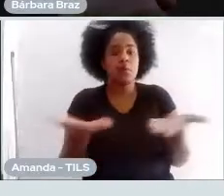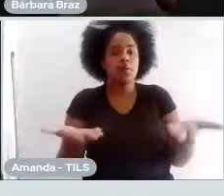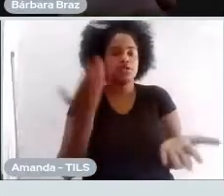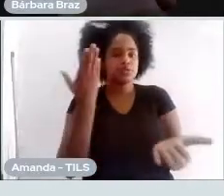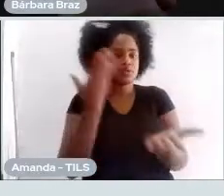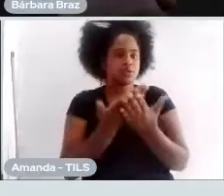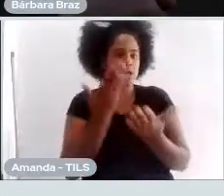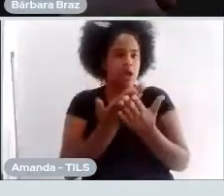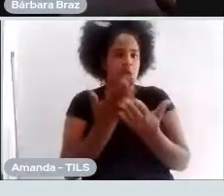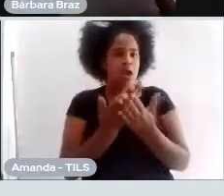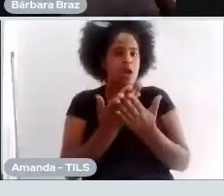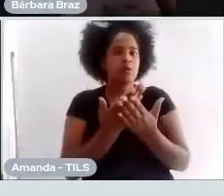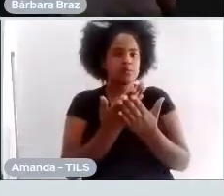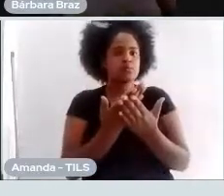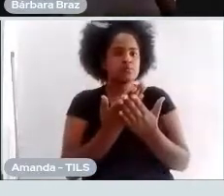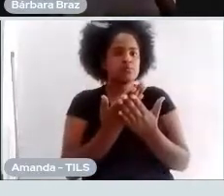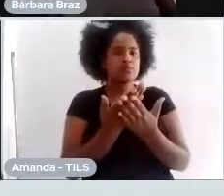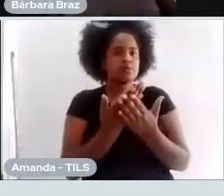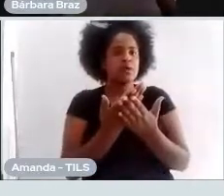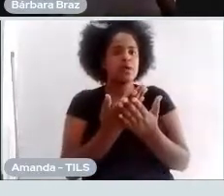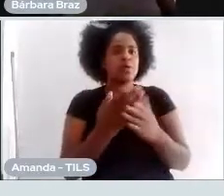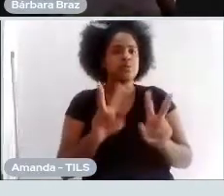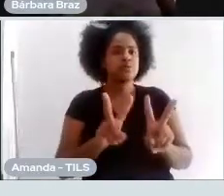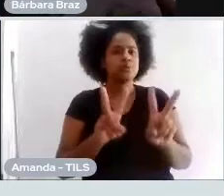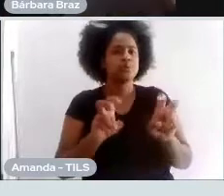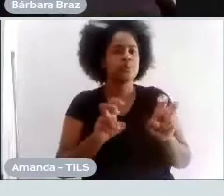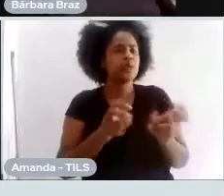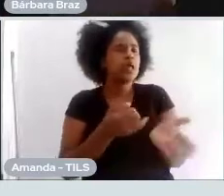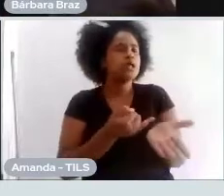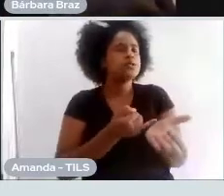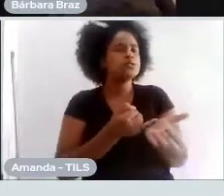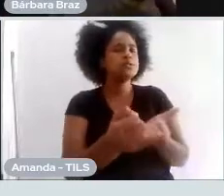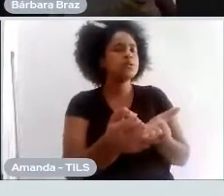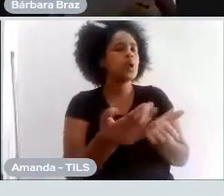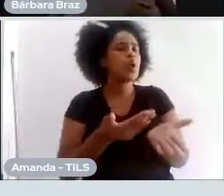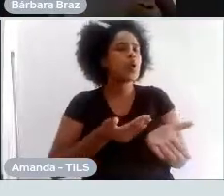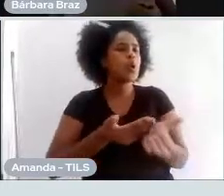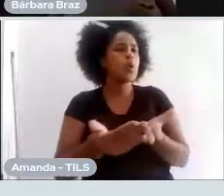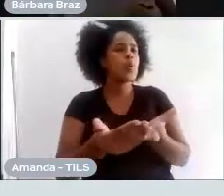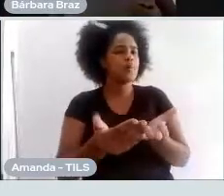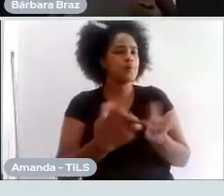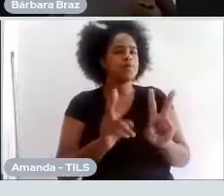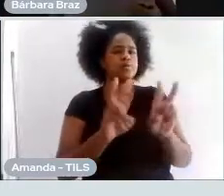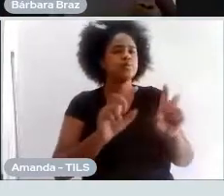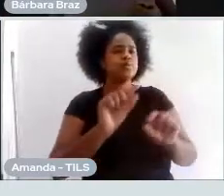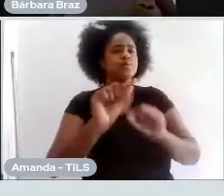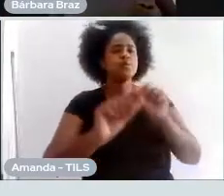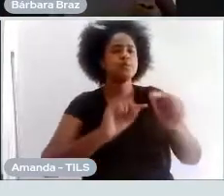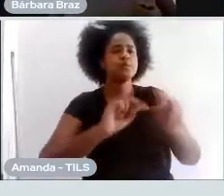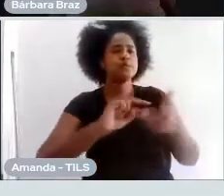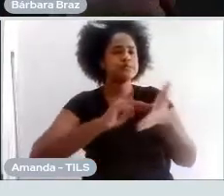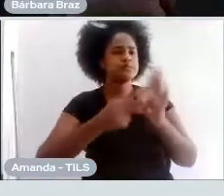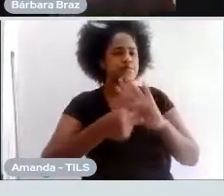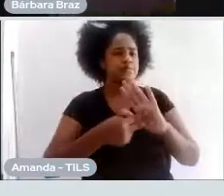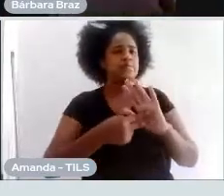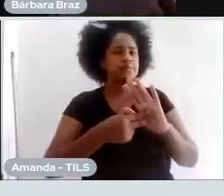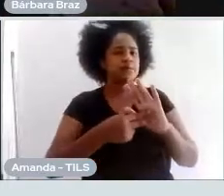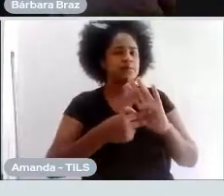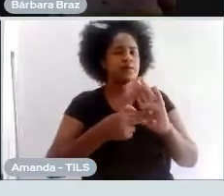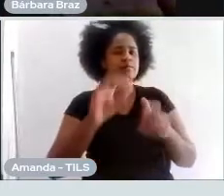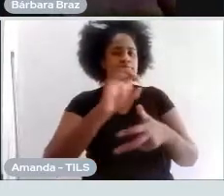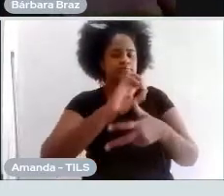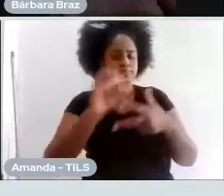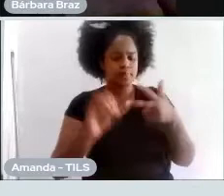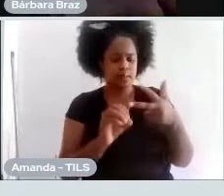ser bem introdutória, só para vocês terem noção do que é a redação do Enem, né? E do que a gente vai trabalhar ao longo de todo esse